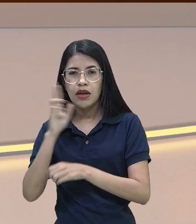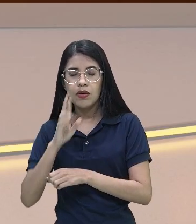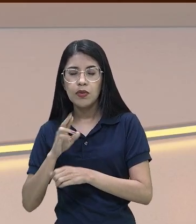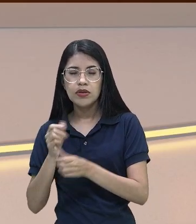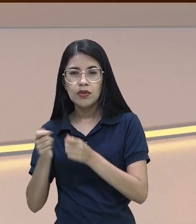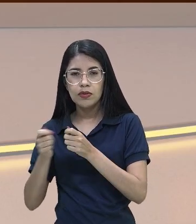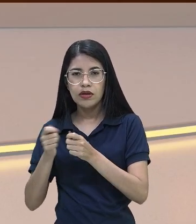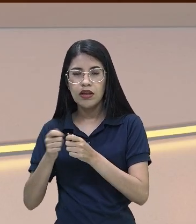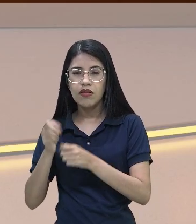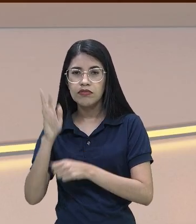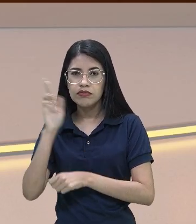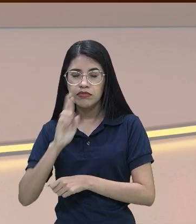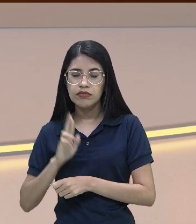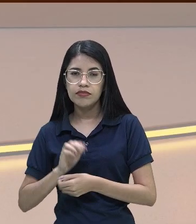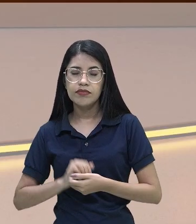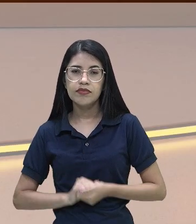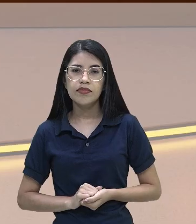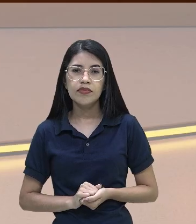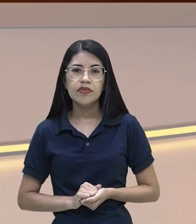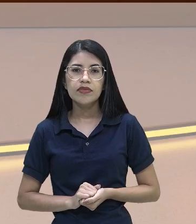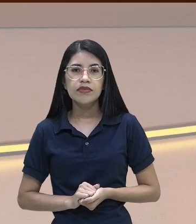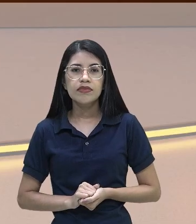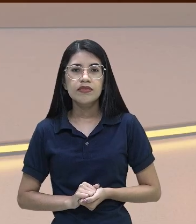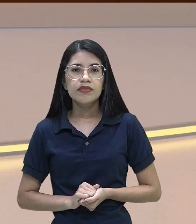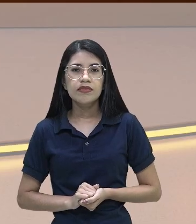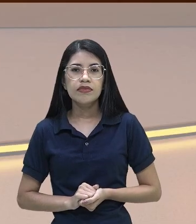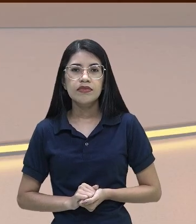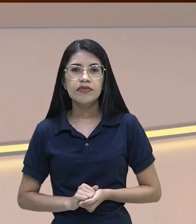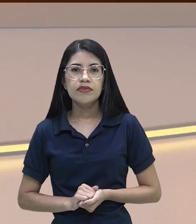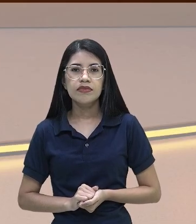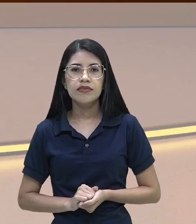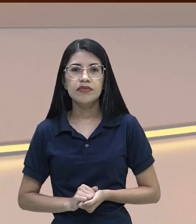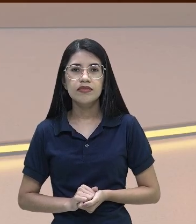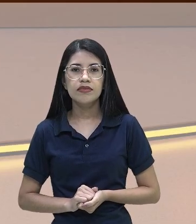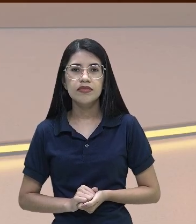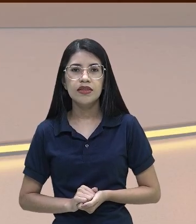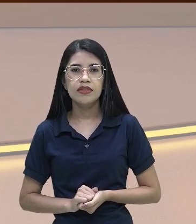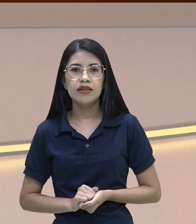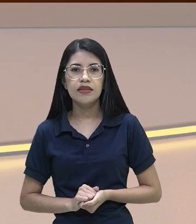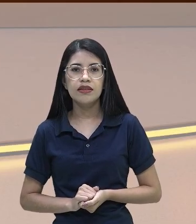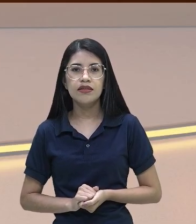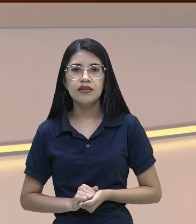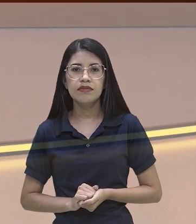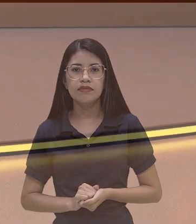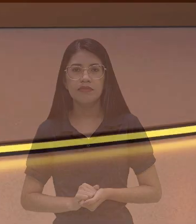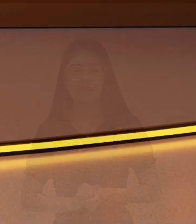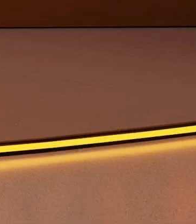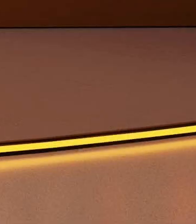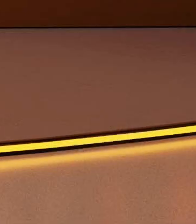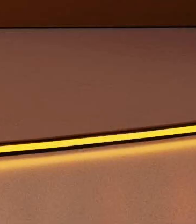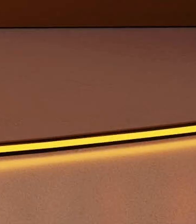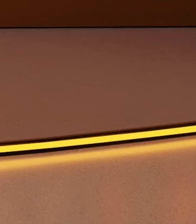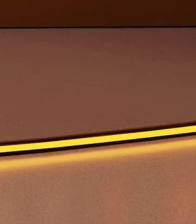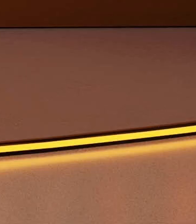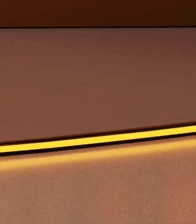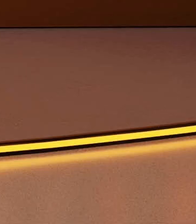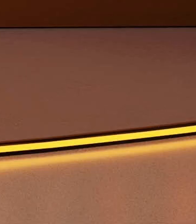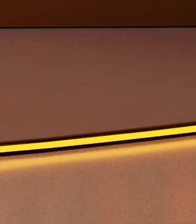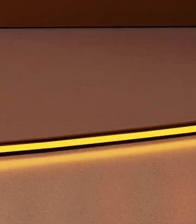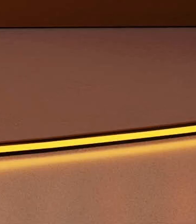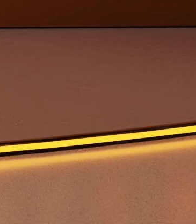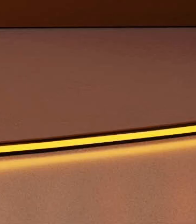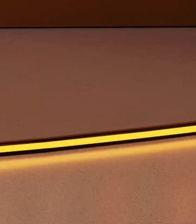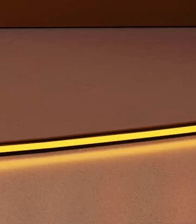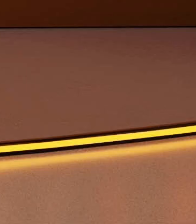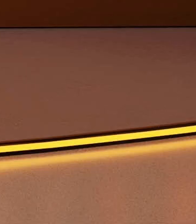controle dos soviéticos, certo? Portanto, socialistas, tá? E a União Soviética foi impondo ali às comunidades dos países